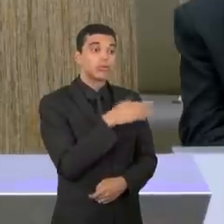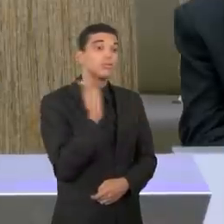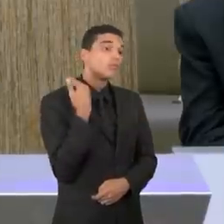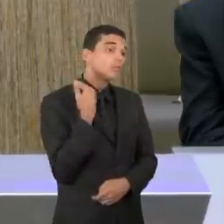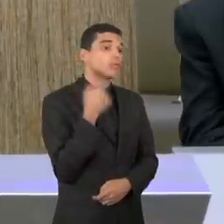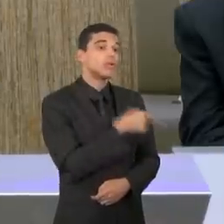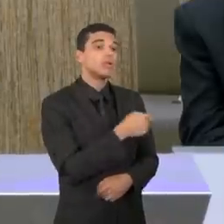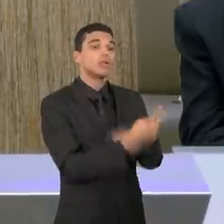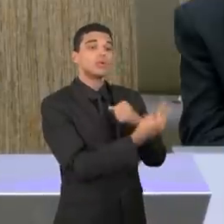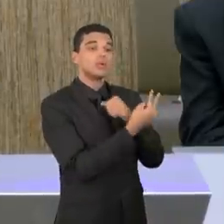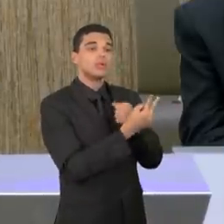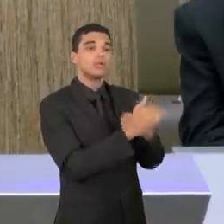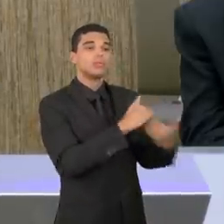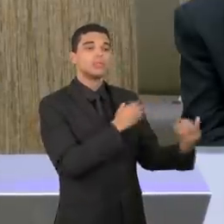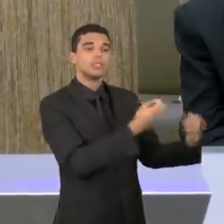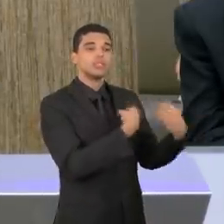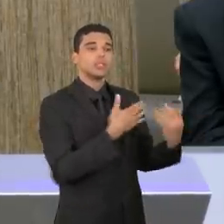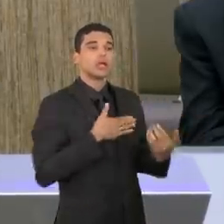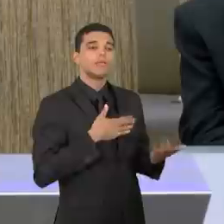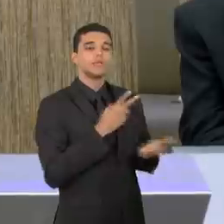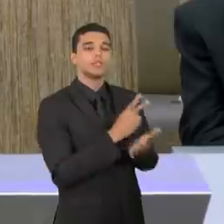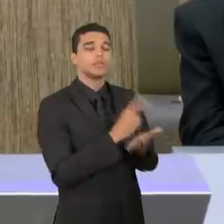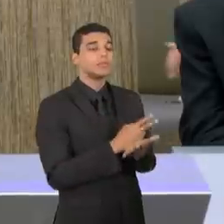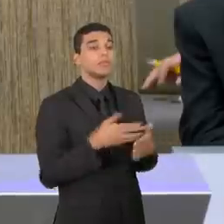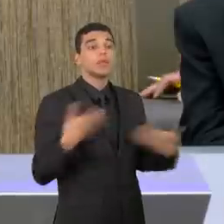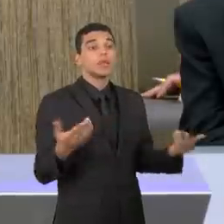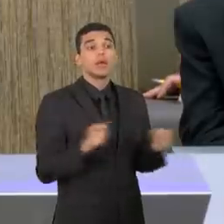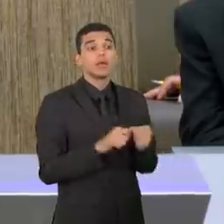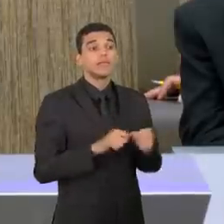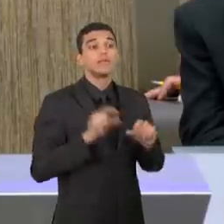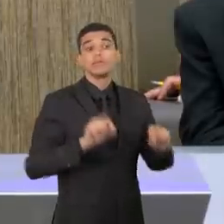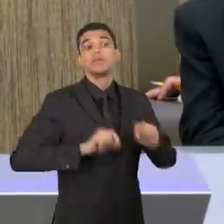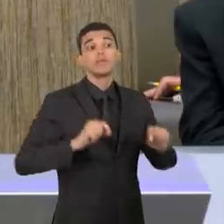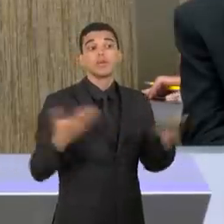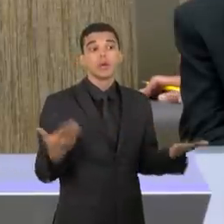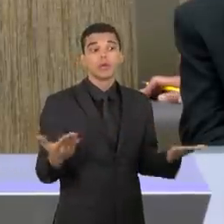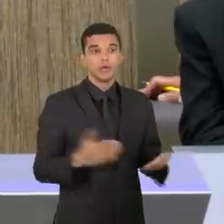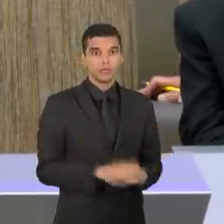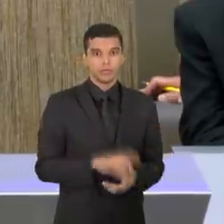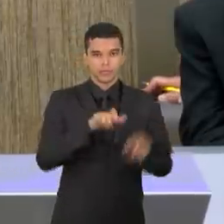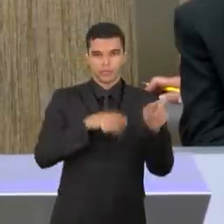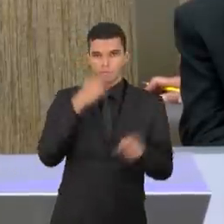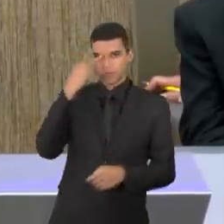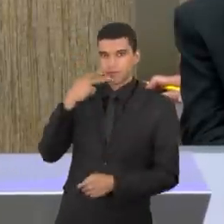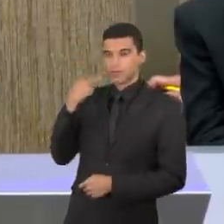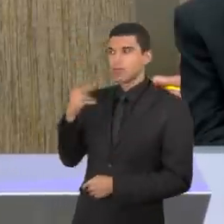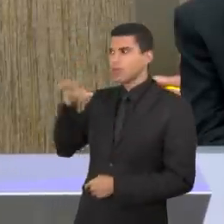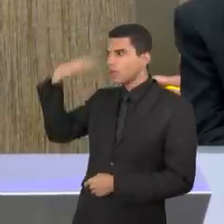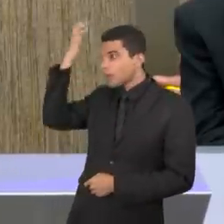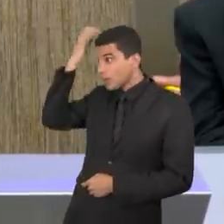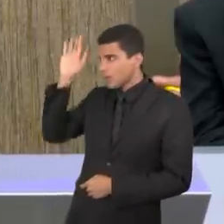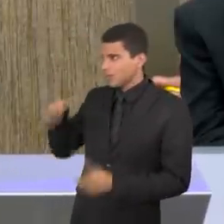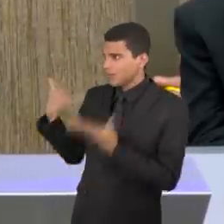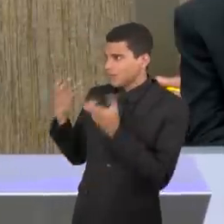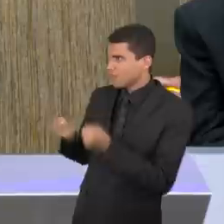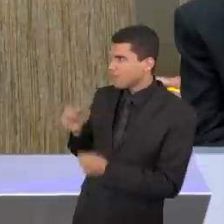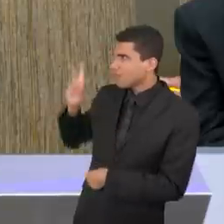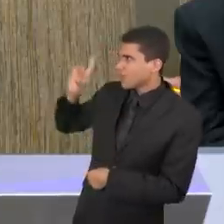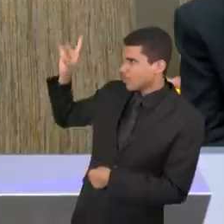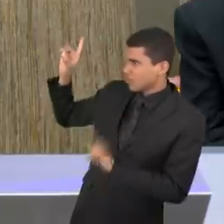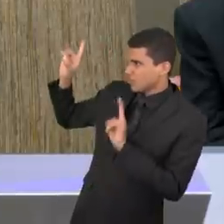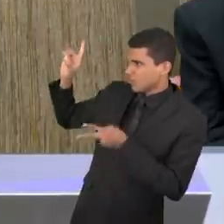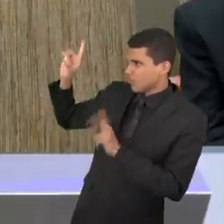aos ídolos. Então veio grande ira sobre Judá e Jerusalém por causa desta sua